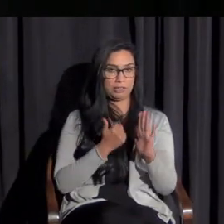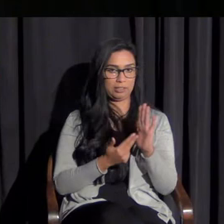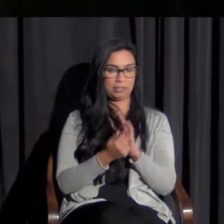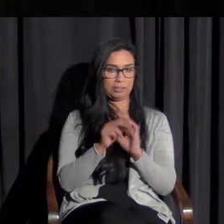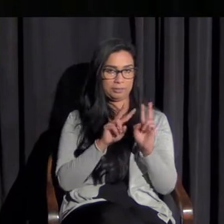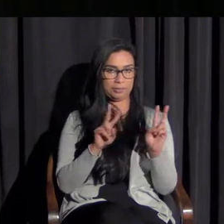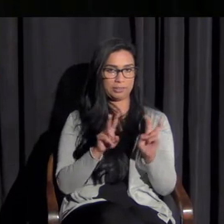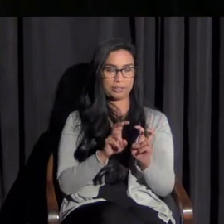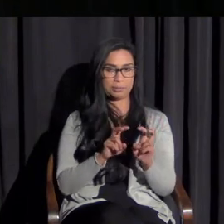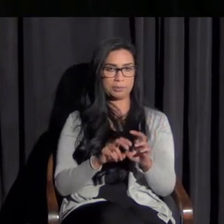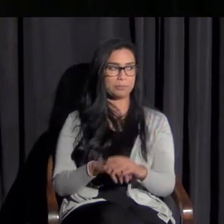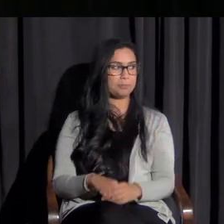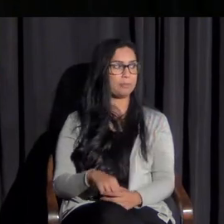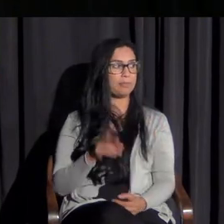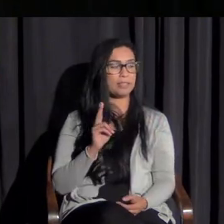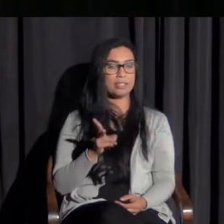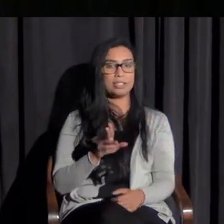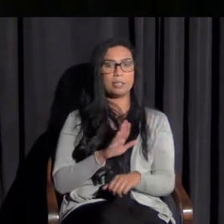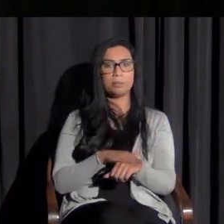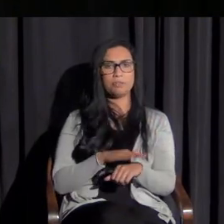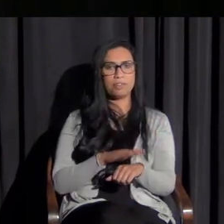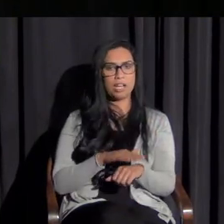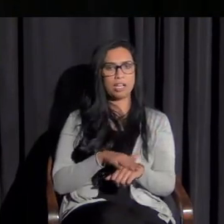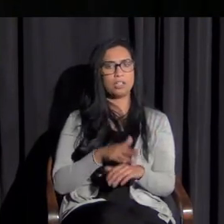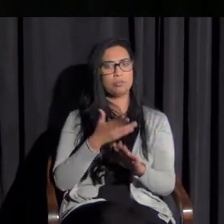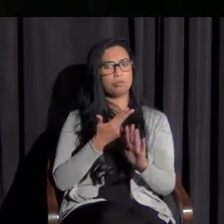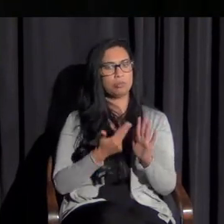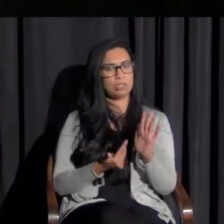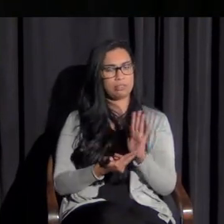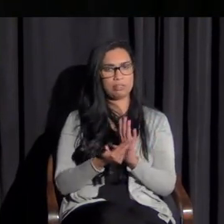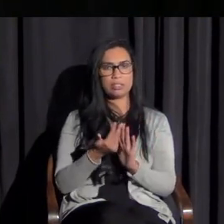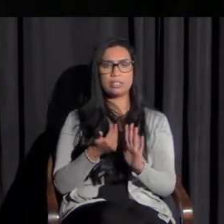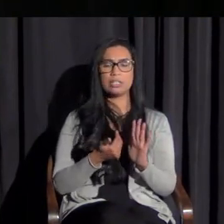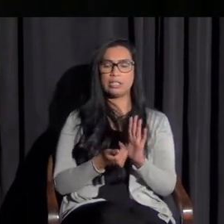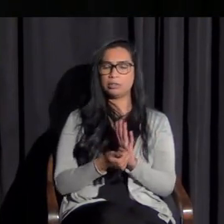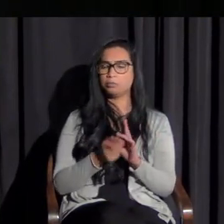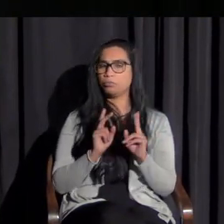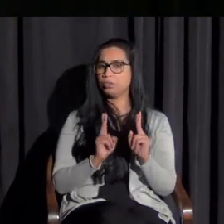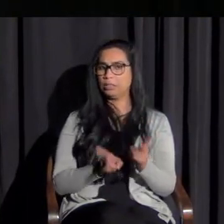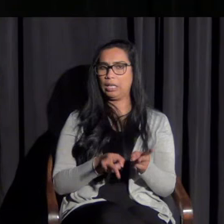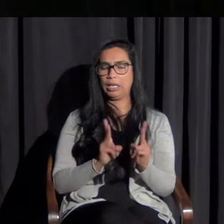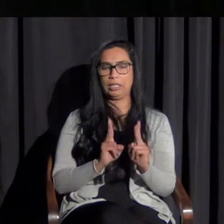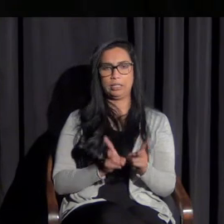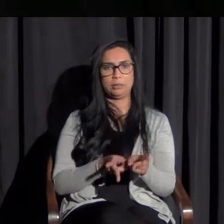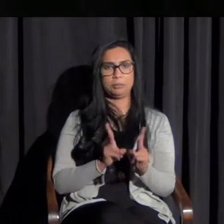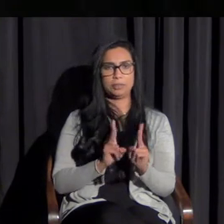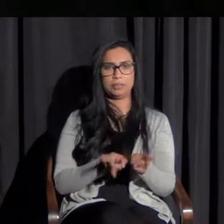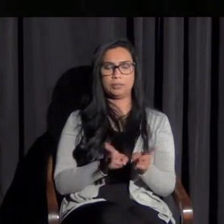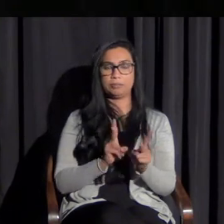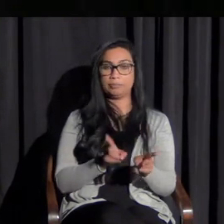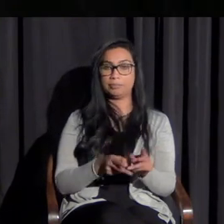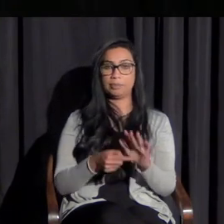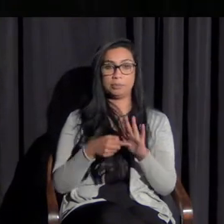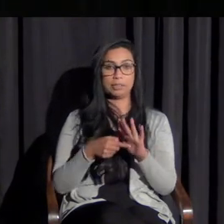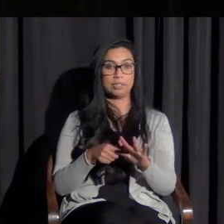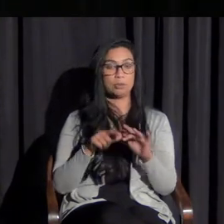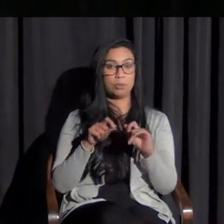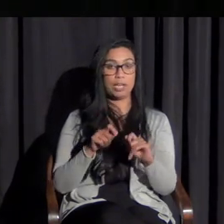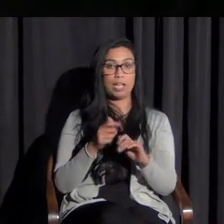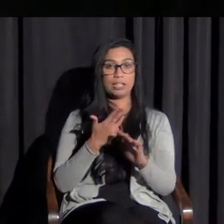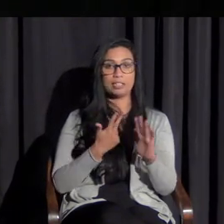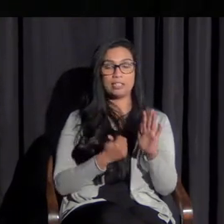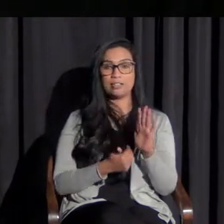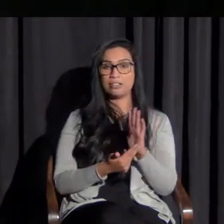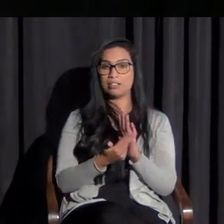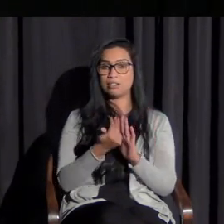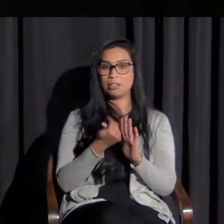eu sempre fiz e faço, e cada vez mais isso, para mim, tem se tornado forte, a afirmação de que desenhos são